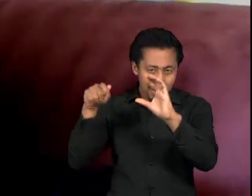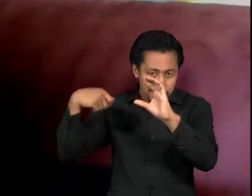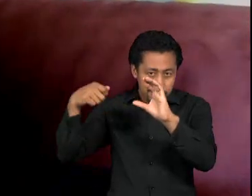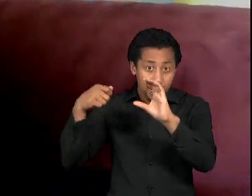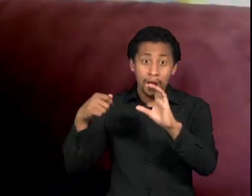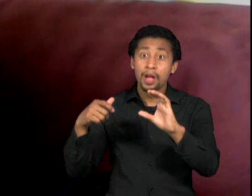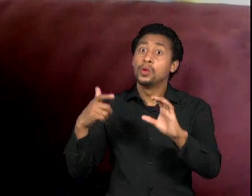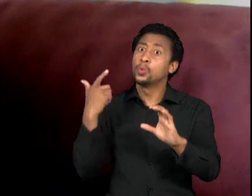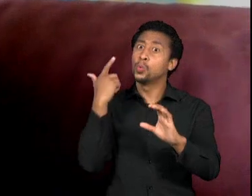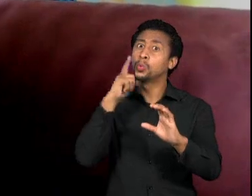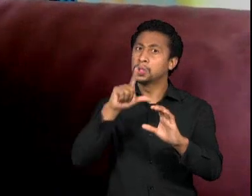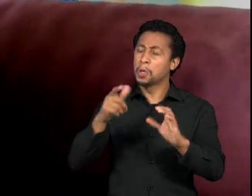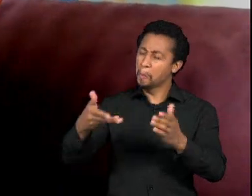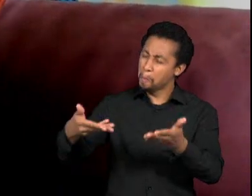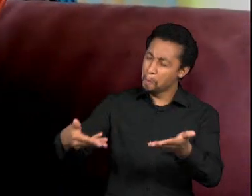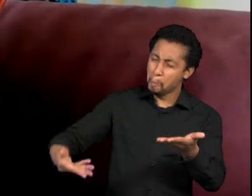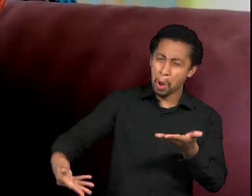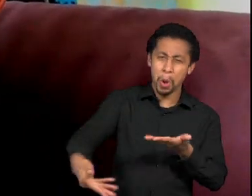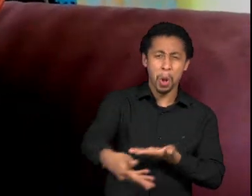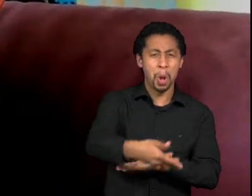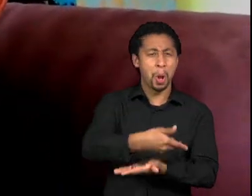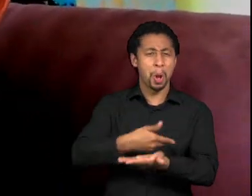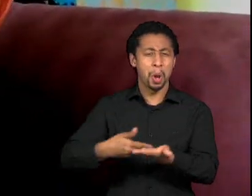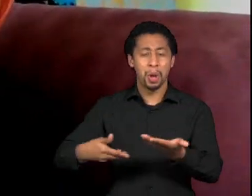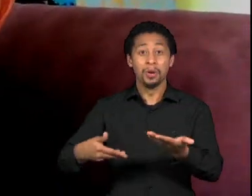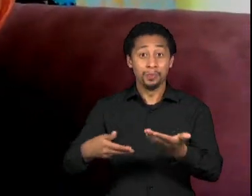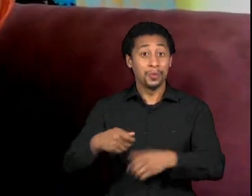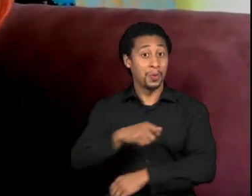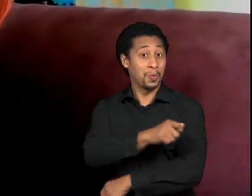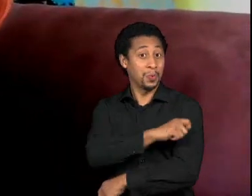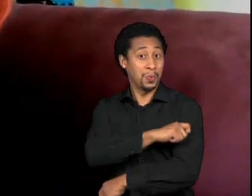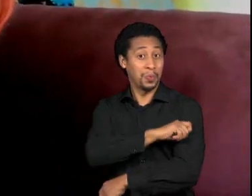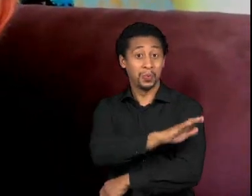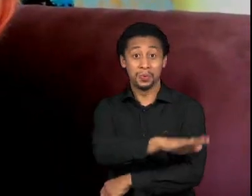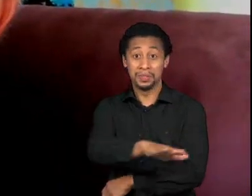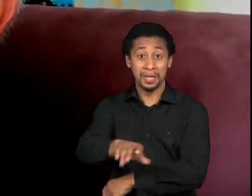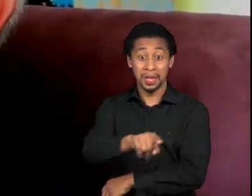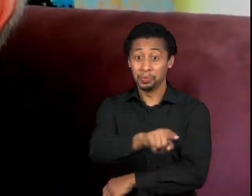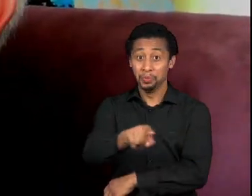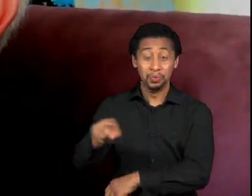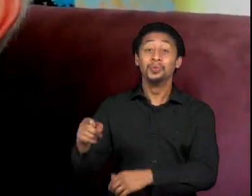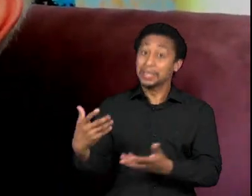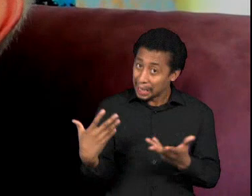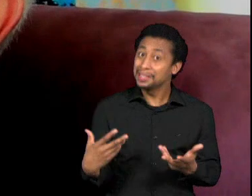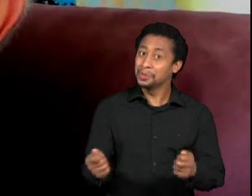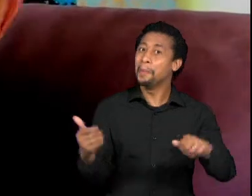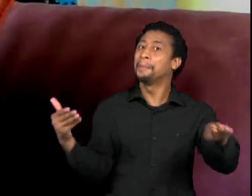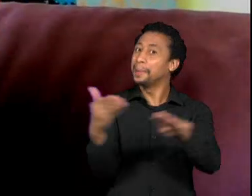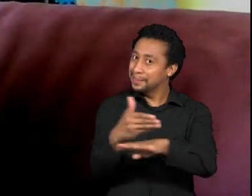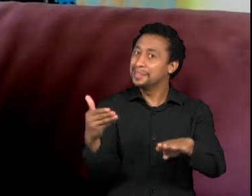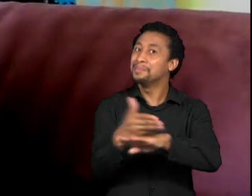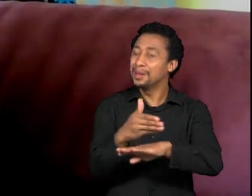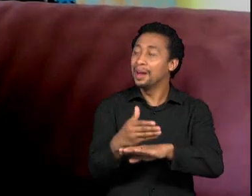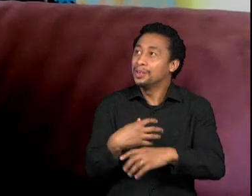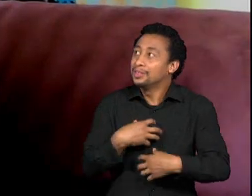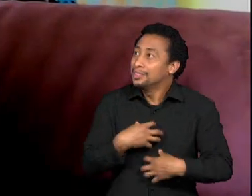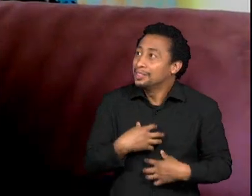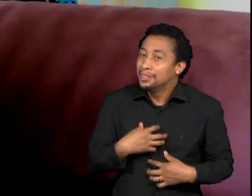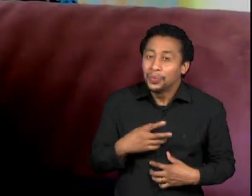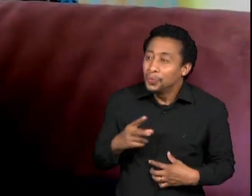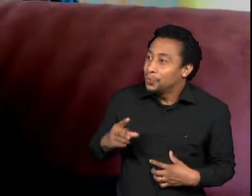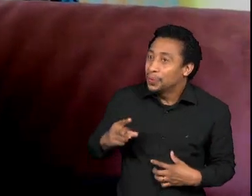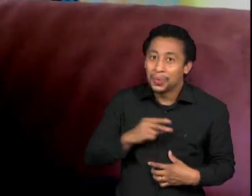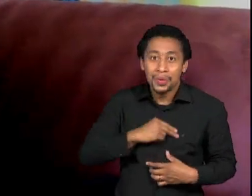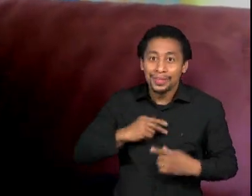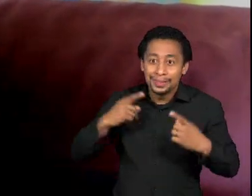toda a energia desses alunos, e isto para mim ficou muito como uma